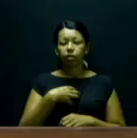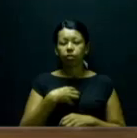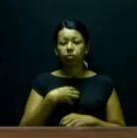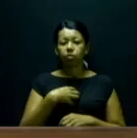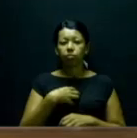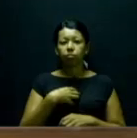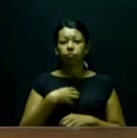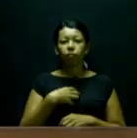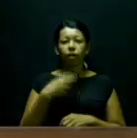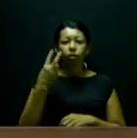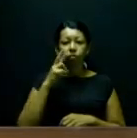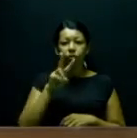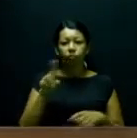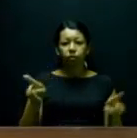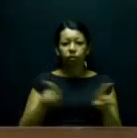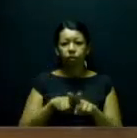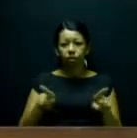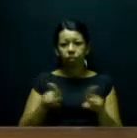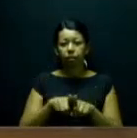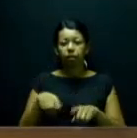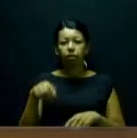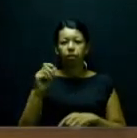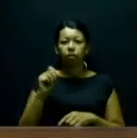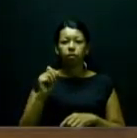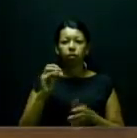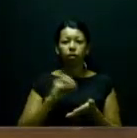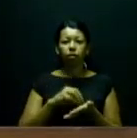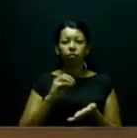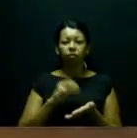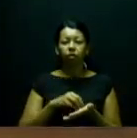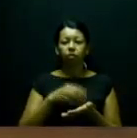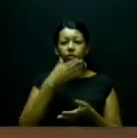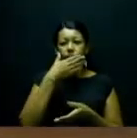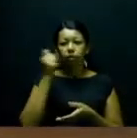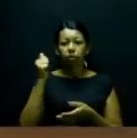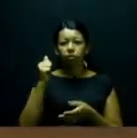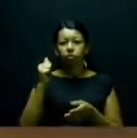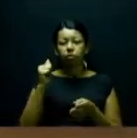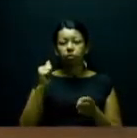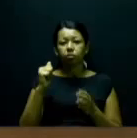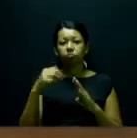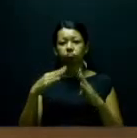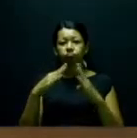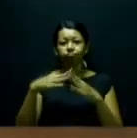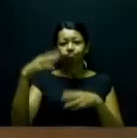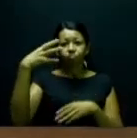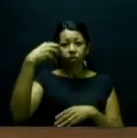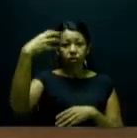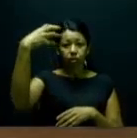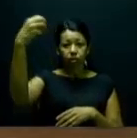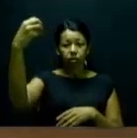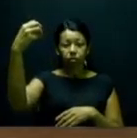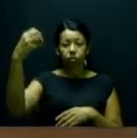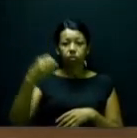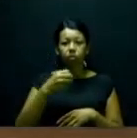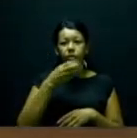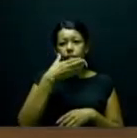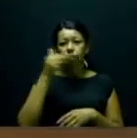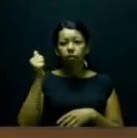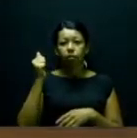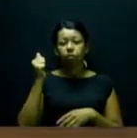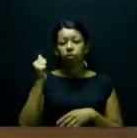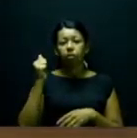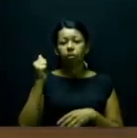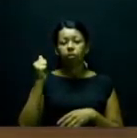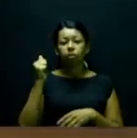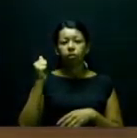E deparamos também com a falta de melhores abrigos, melhor sinalização, melhor educação de